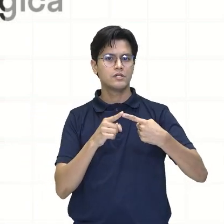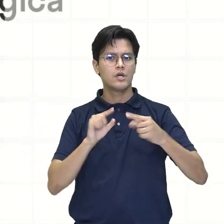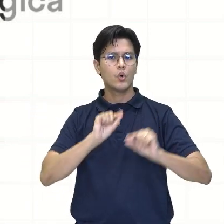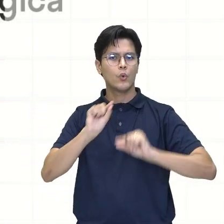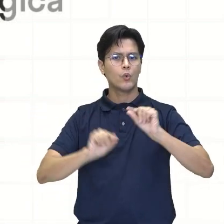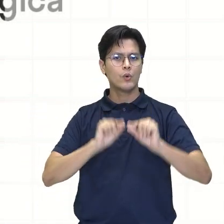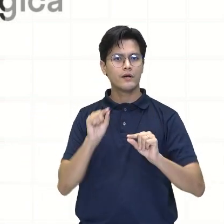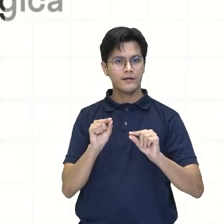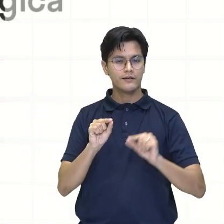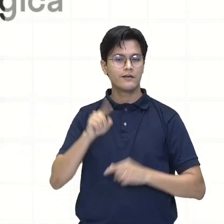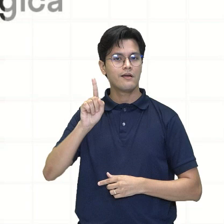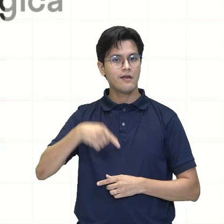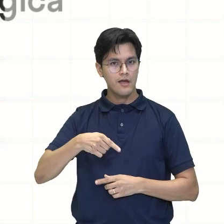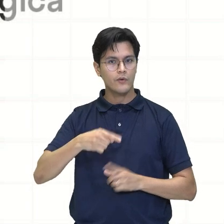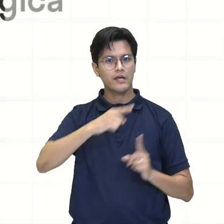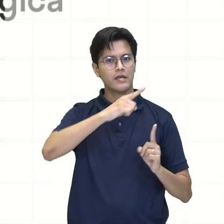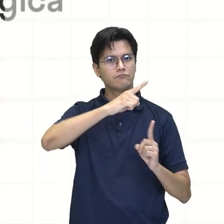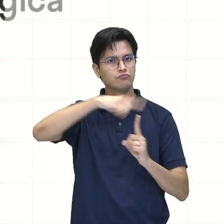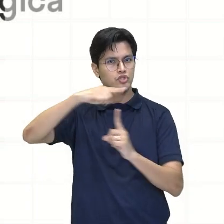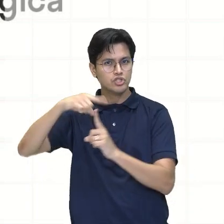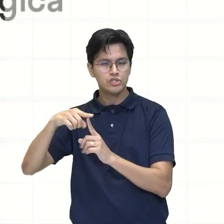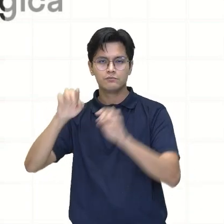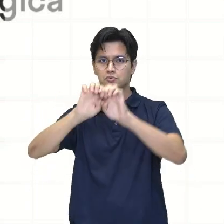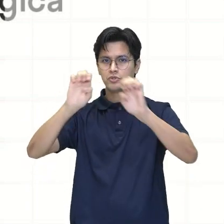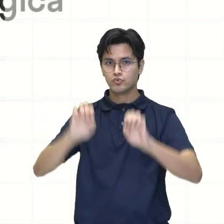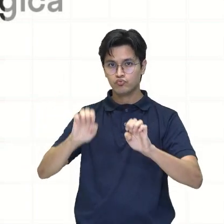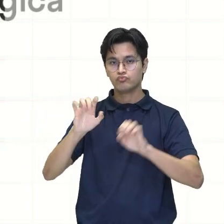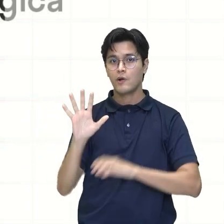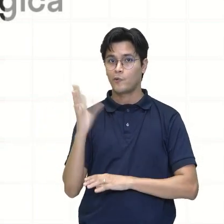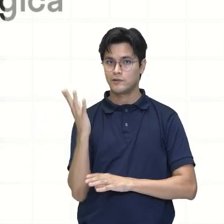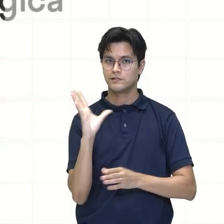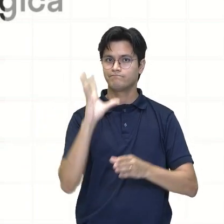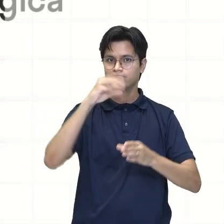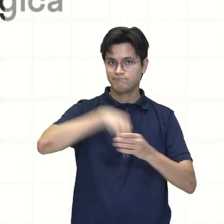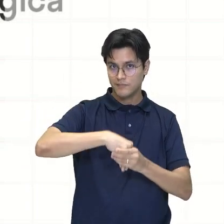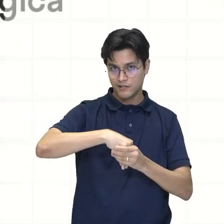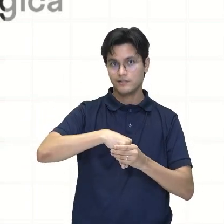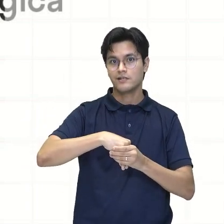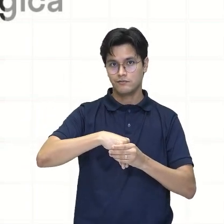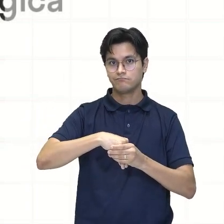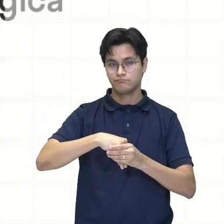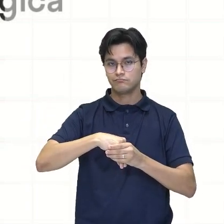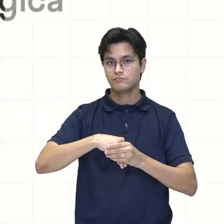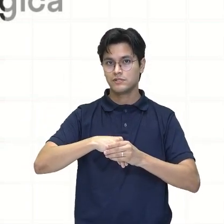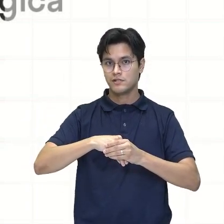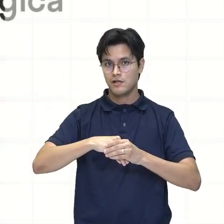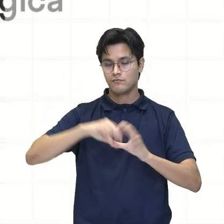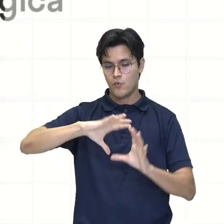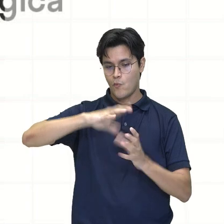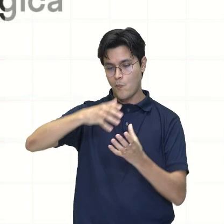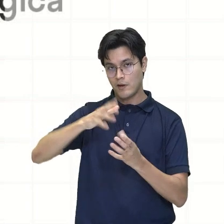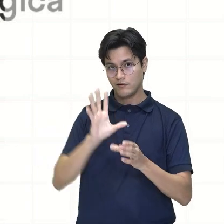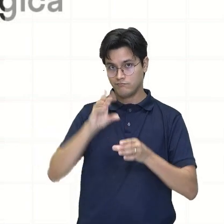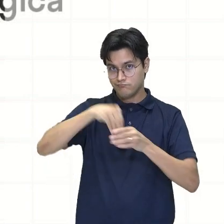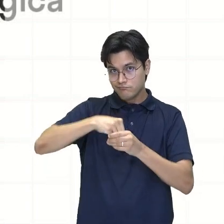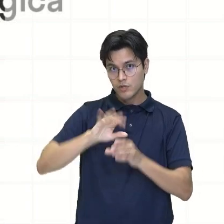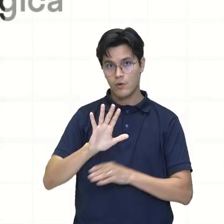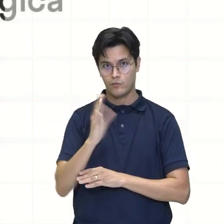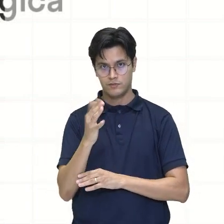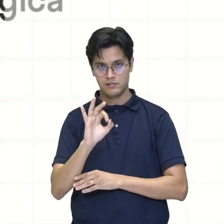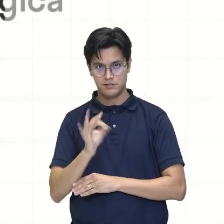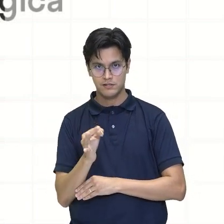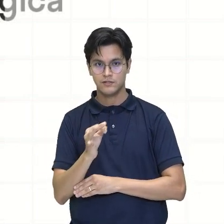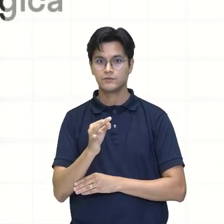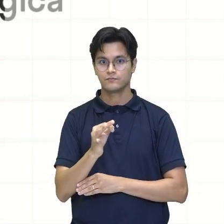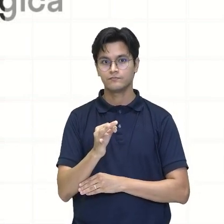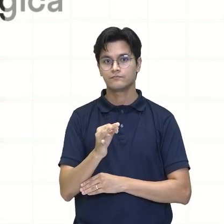formas, estruturas, né, internas aqui à superfície do nosso planeta, né, a superfície da Terra.